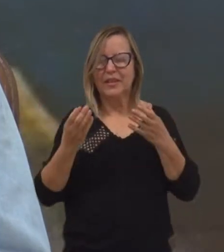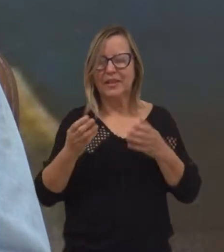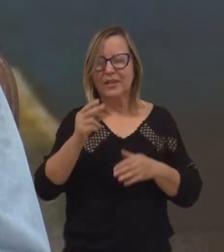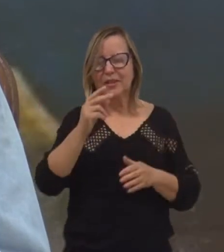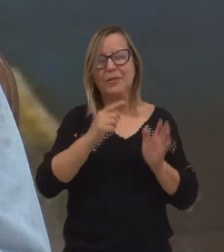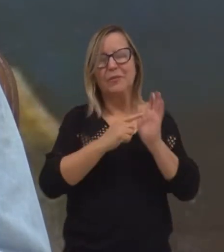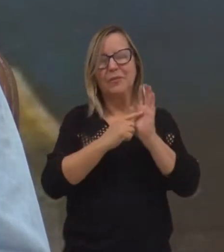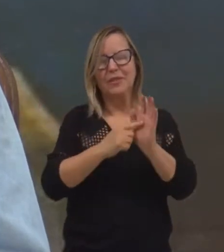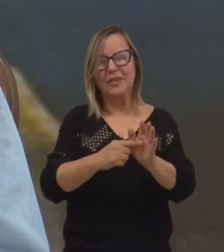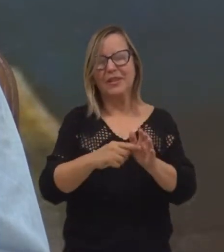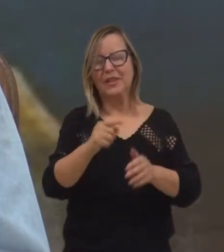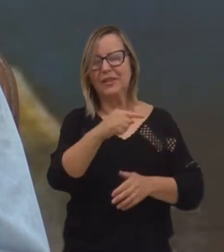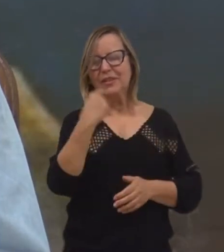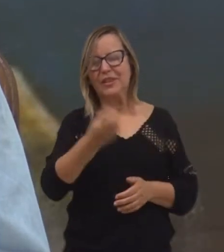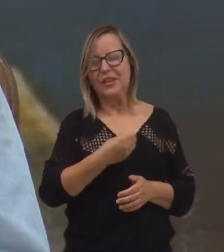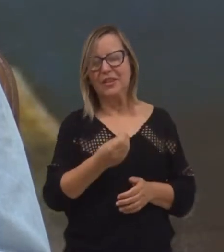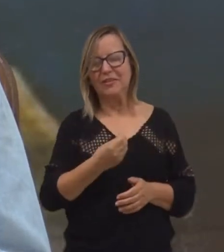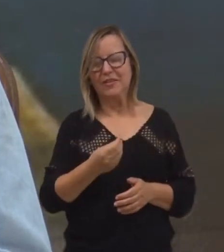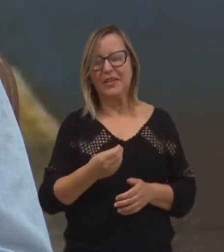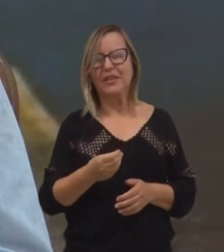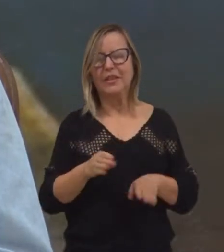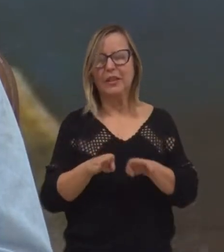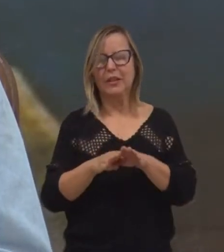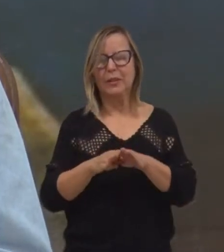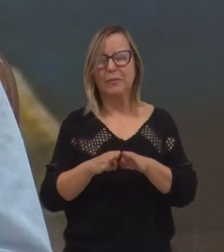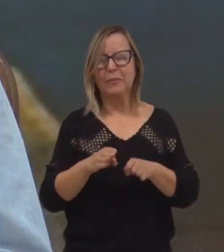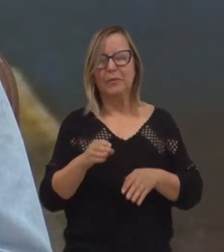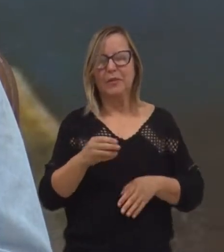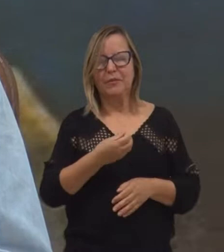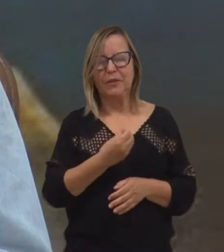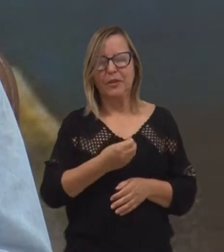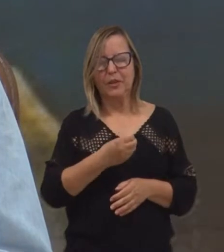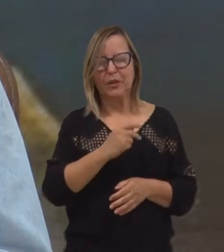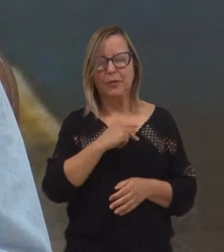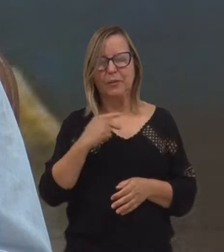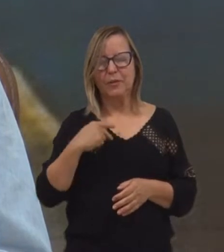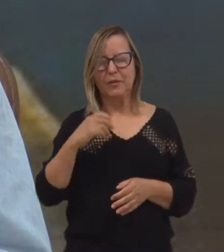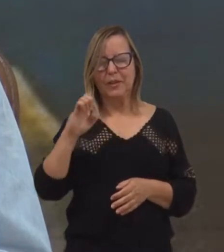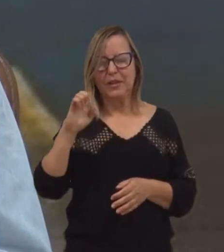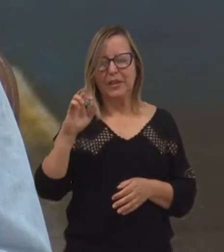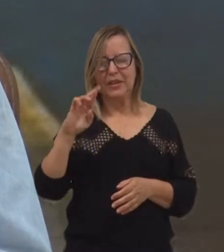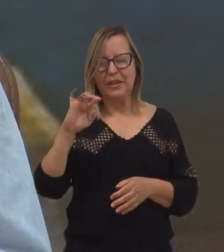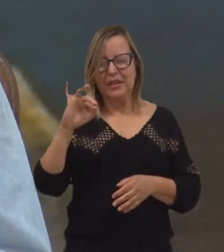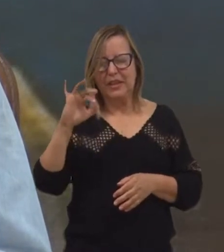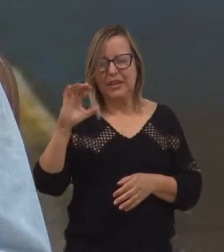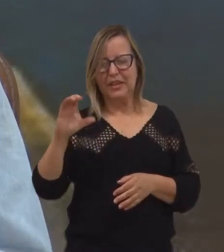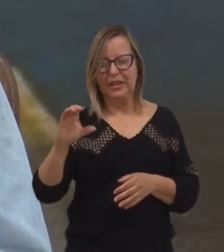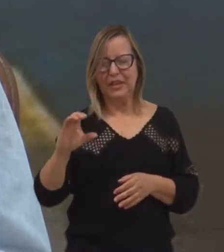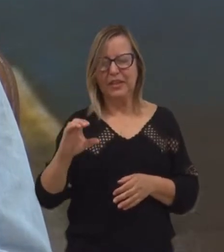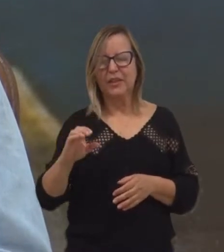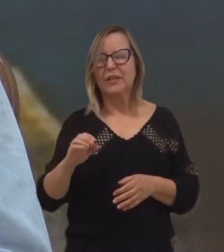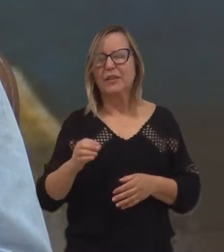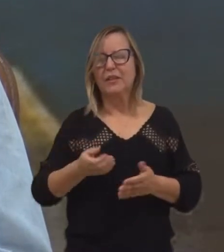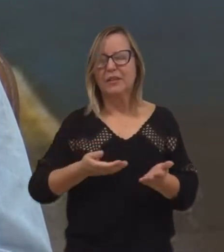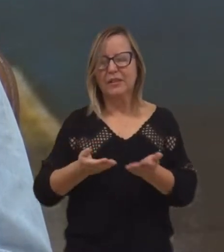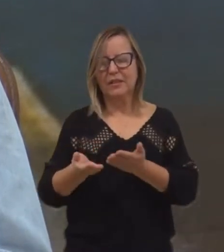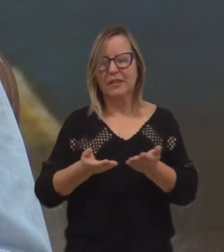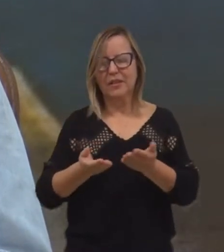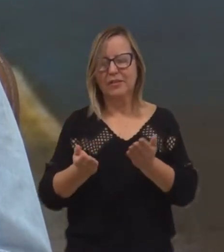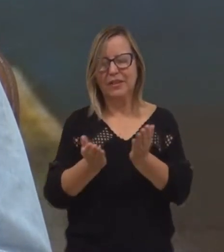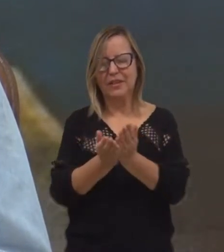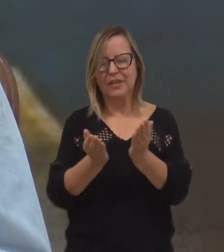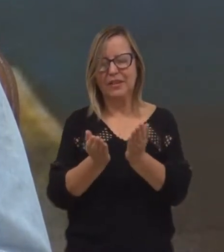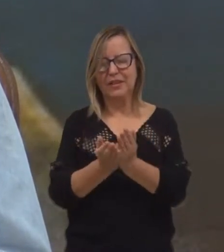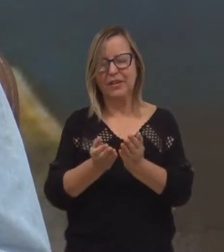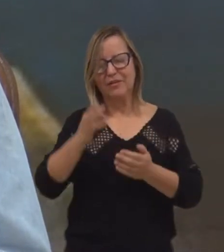nossas vidas, na vida do pastor Eric, com relação ao servir cristão no